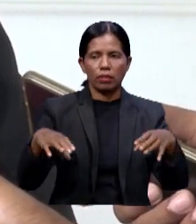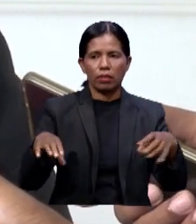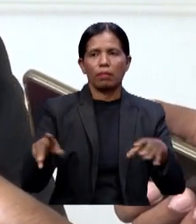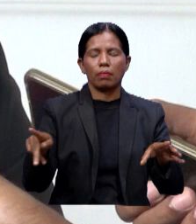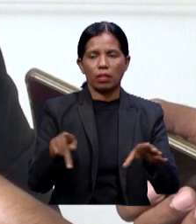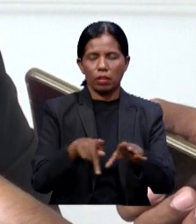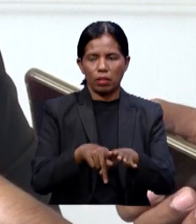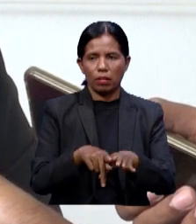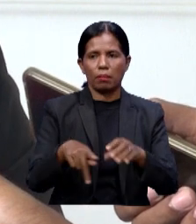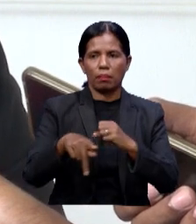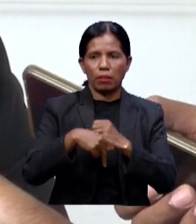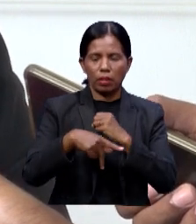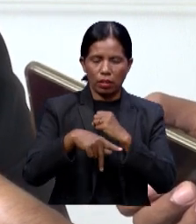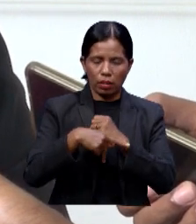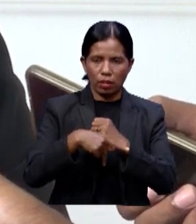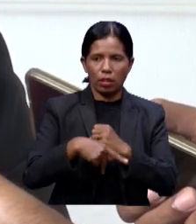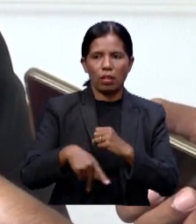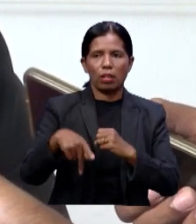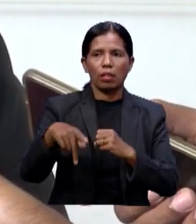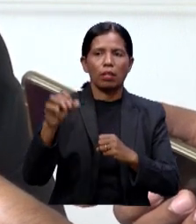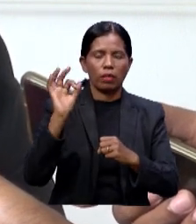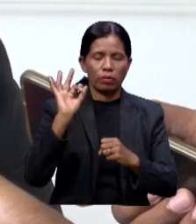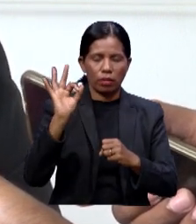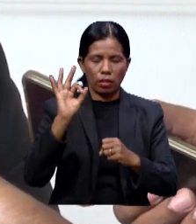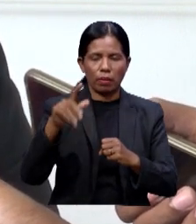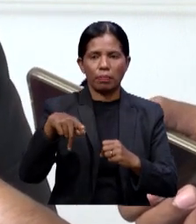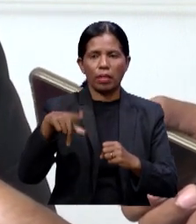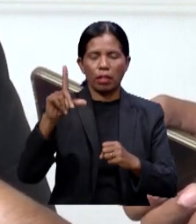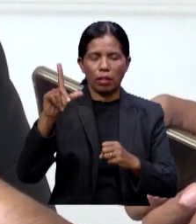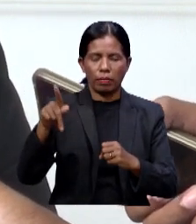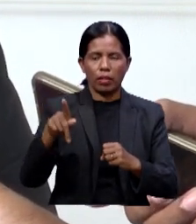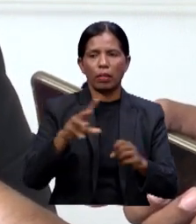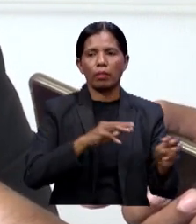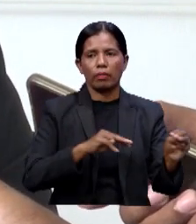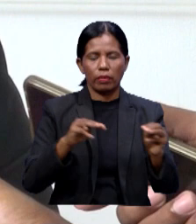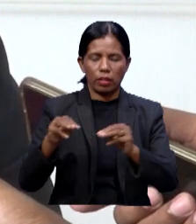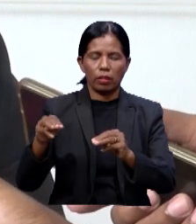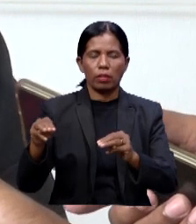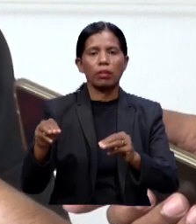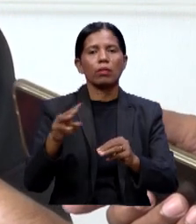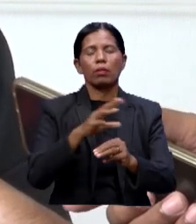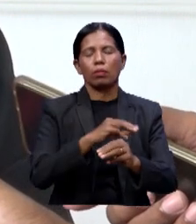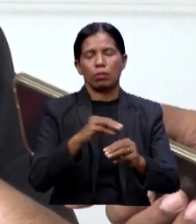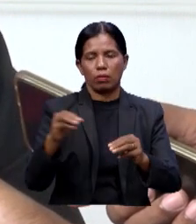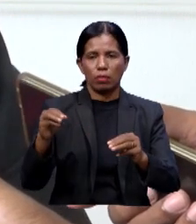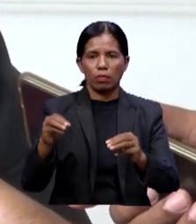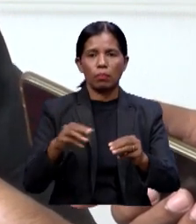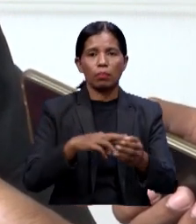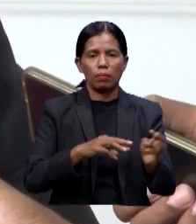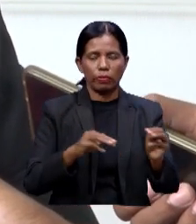presença de Torre, uma bancada plataforma, Fretelim, PLP, junto, Rotan Frente Mudança. Barro de aprova a agenda de Torre.